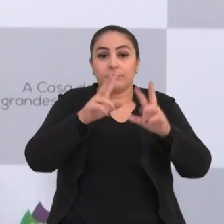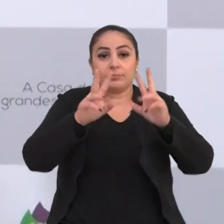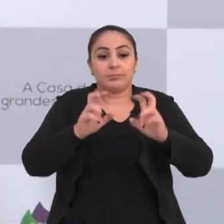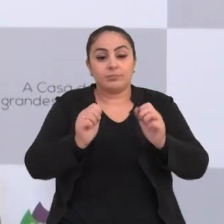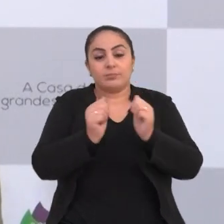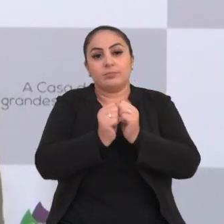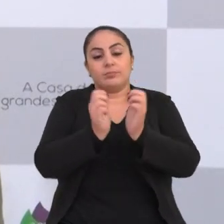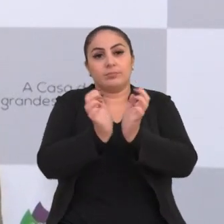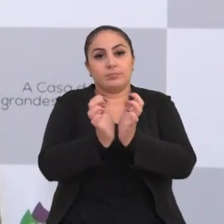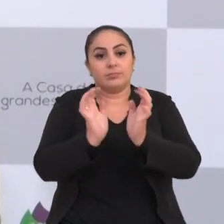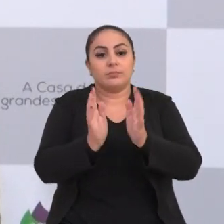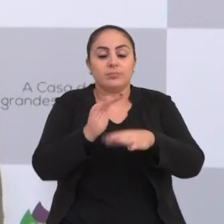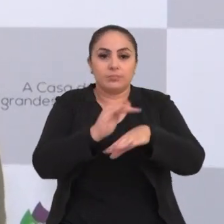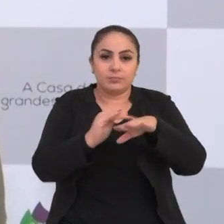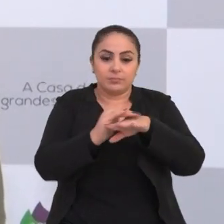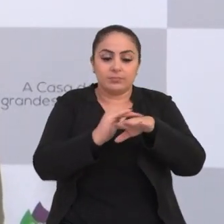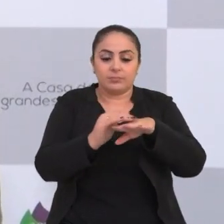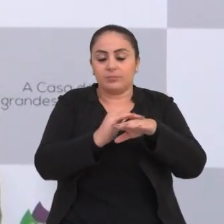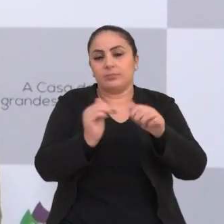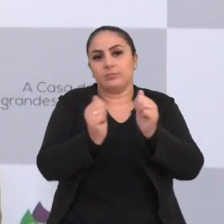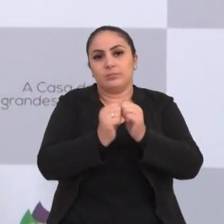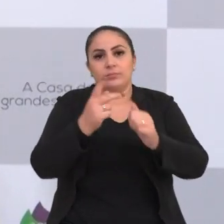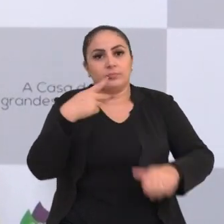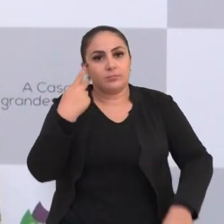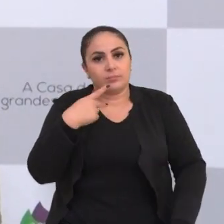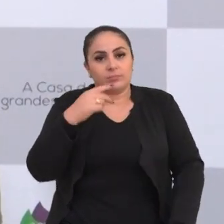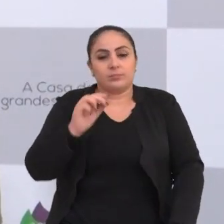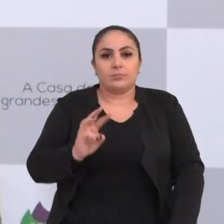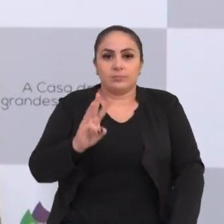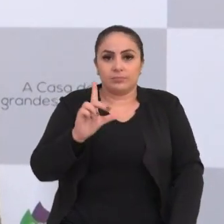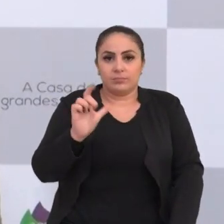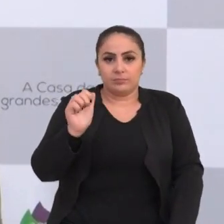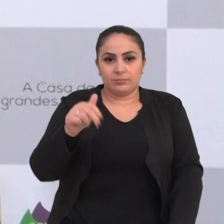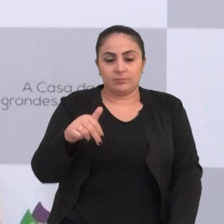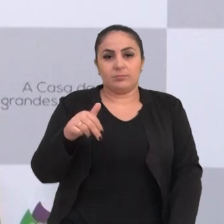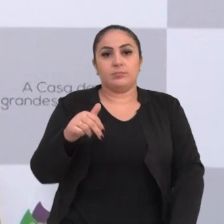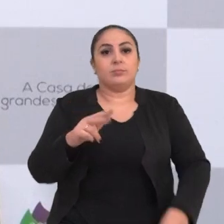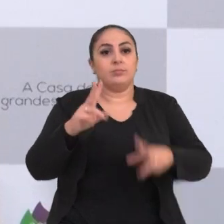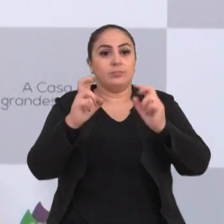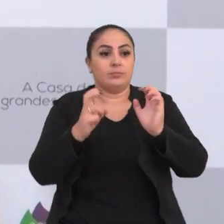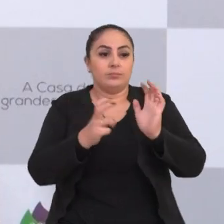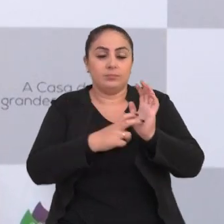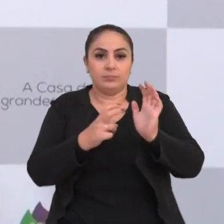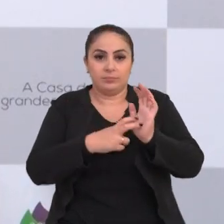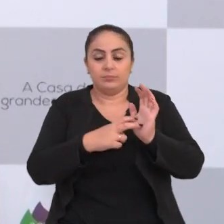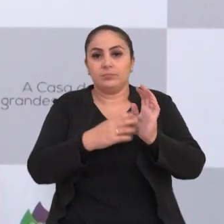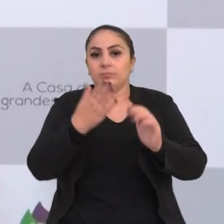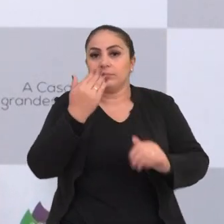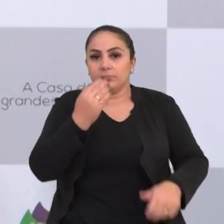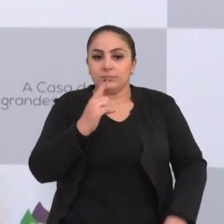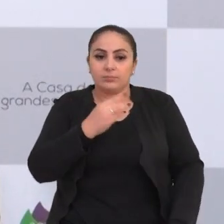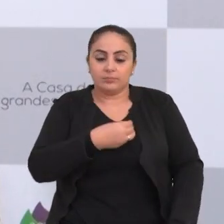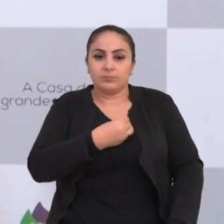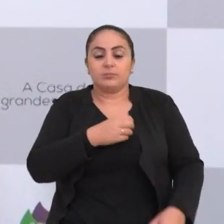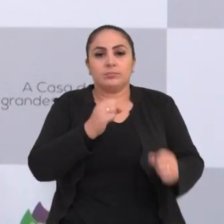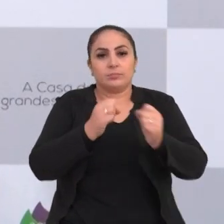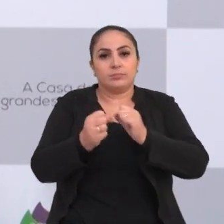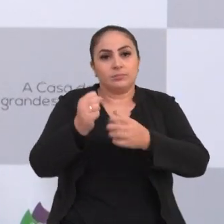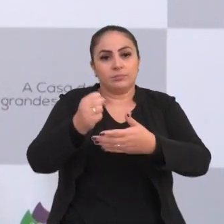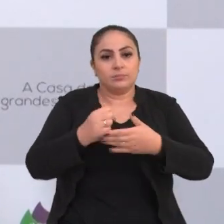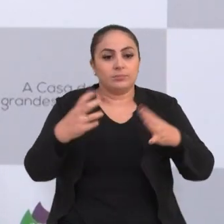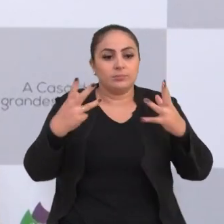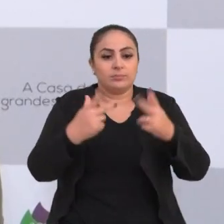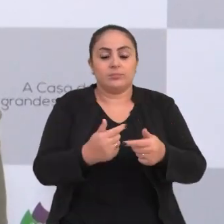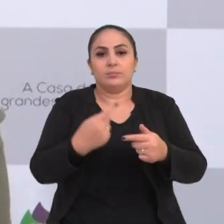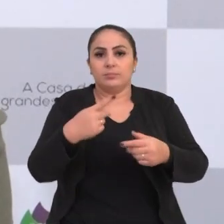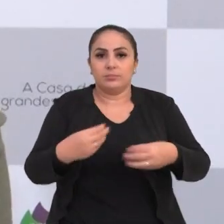assunto com os colegas. Já conversamos com o vereador Wilson também sobre o banco de alimentos que vai poder